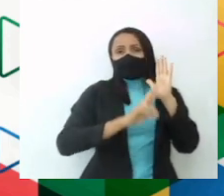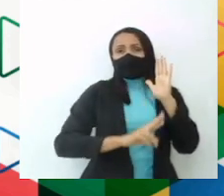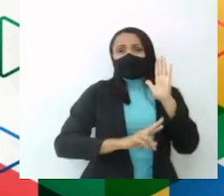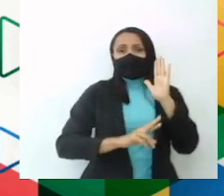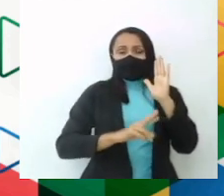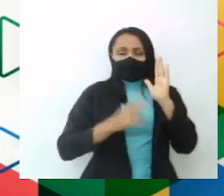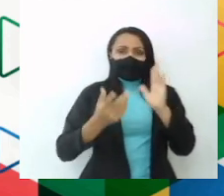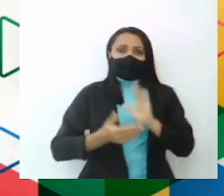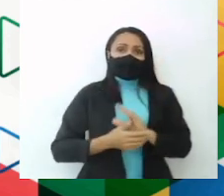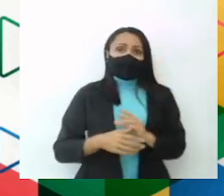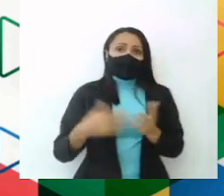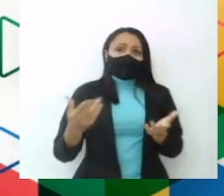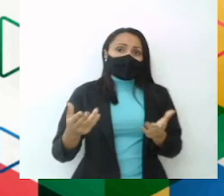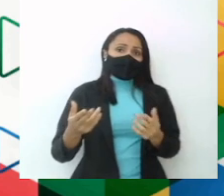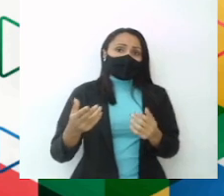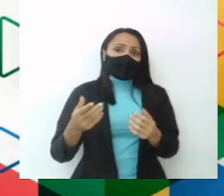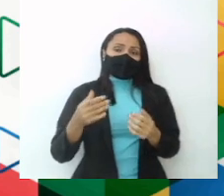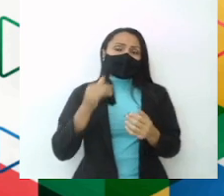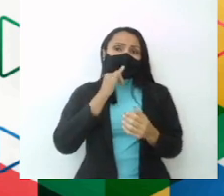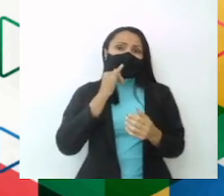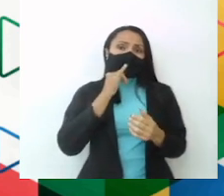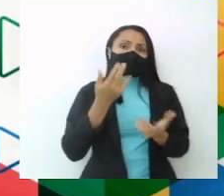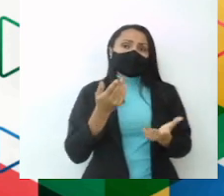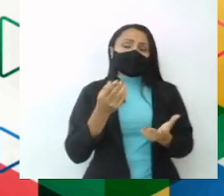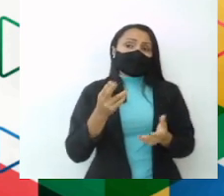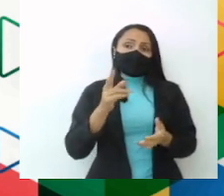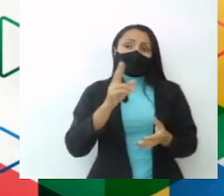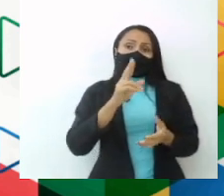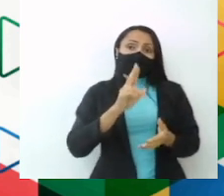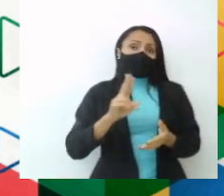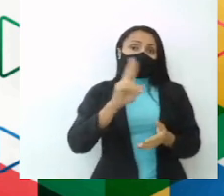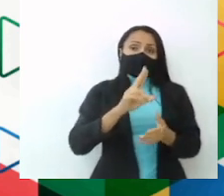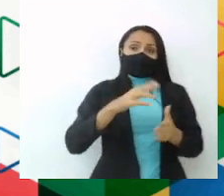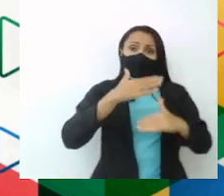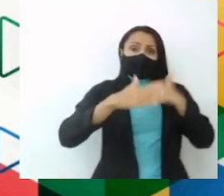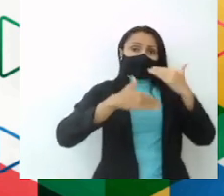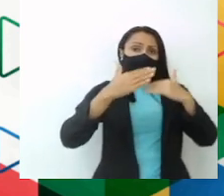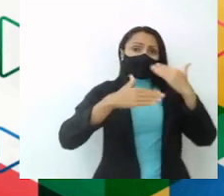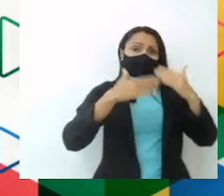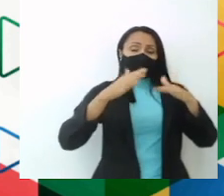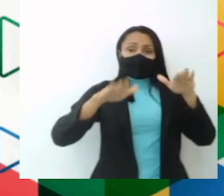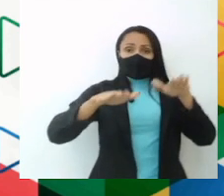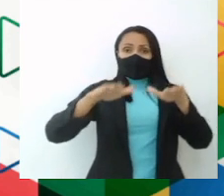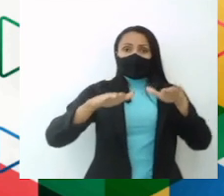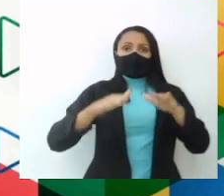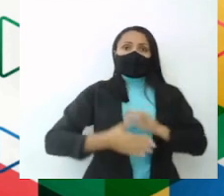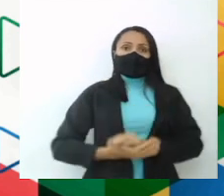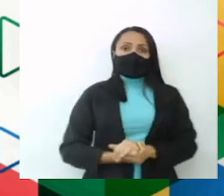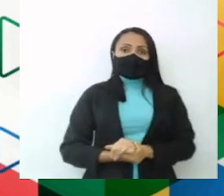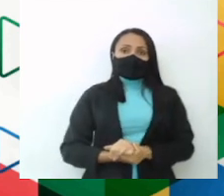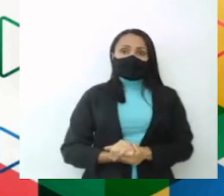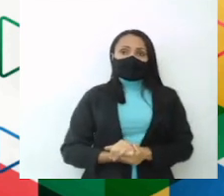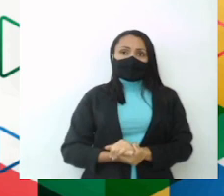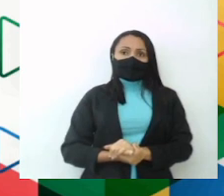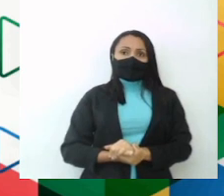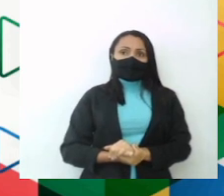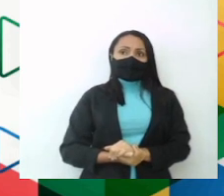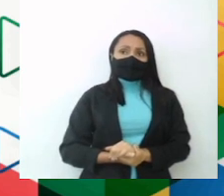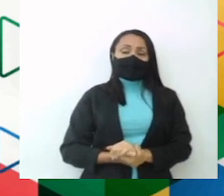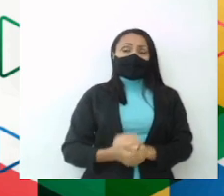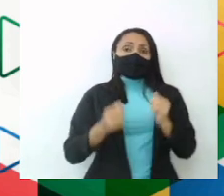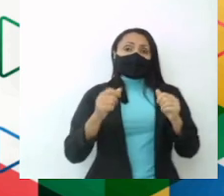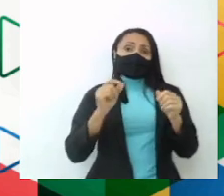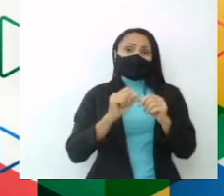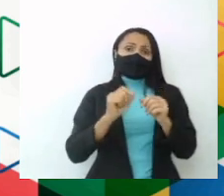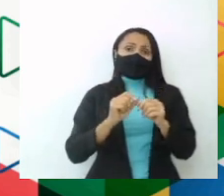é não utilizar aí, por exemplo, a construção dessas proporções. Você poderia fazer